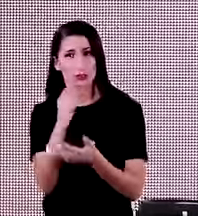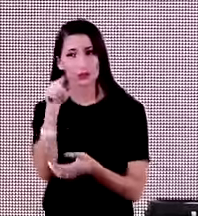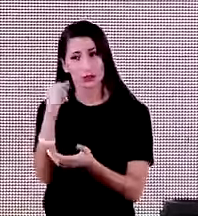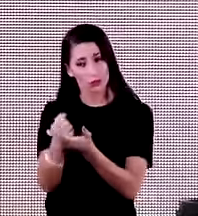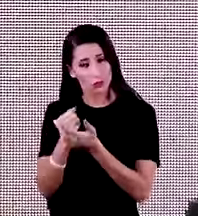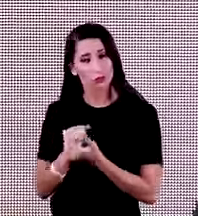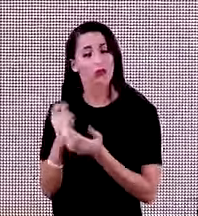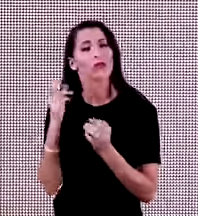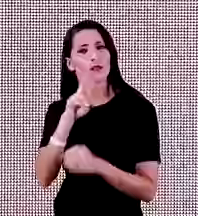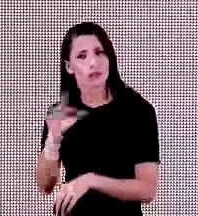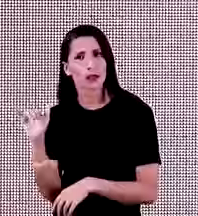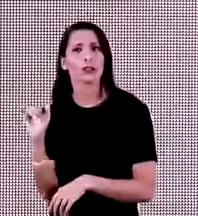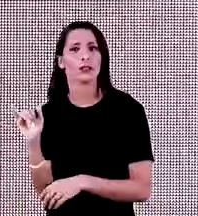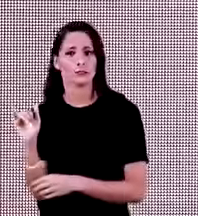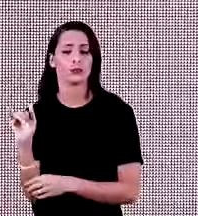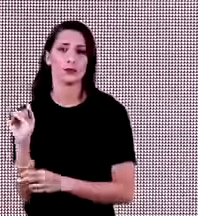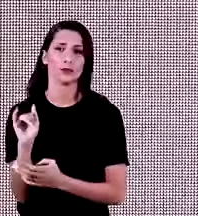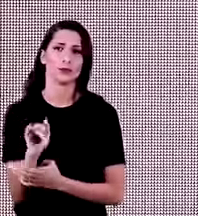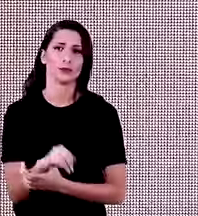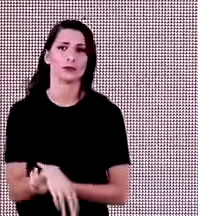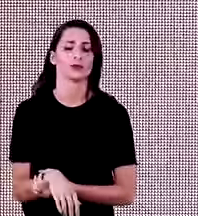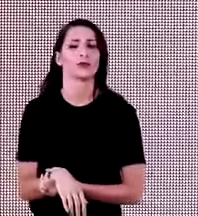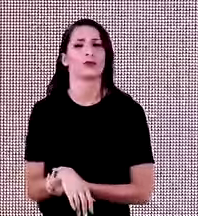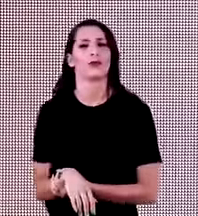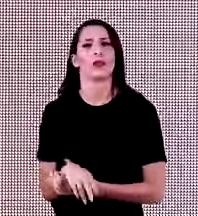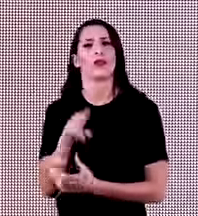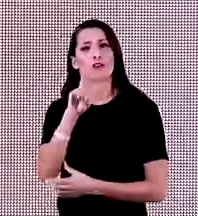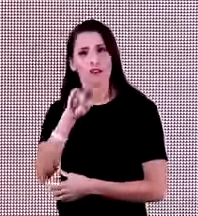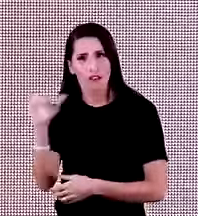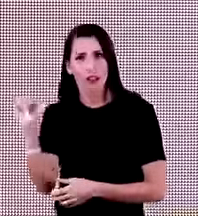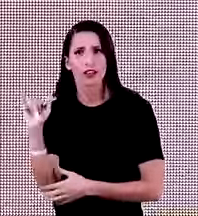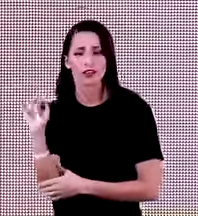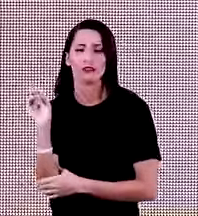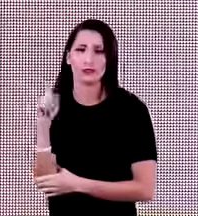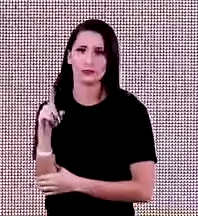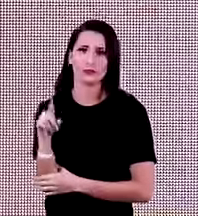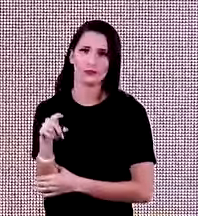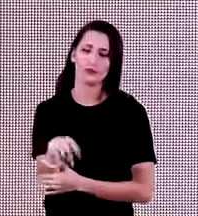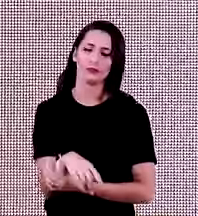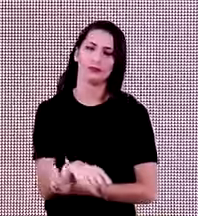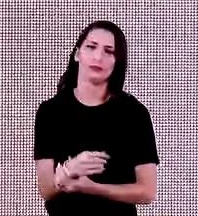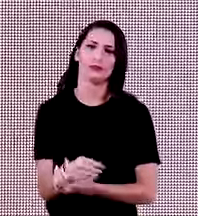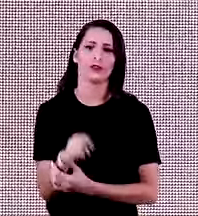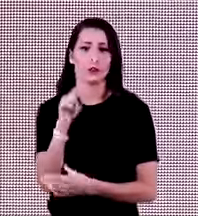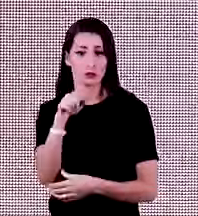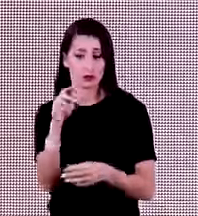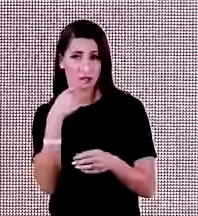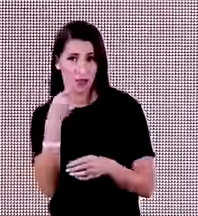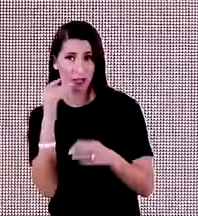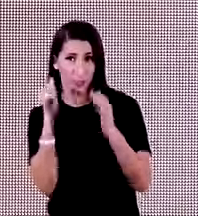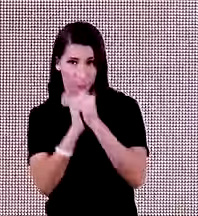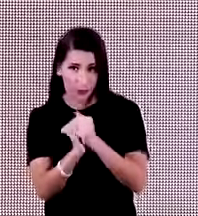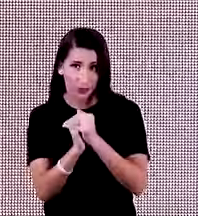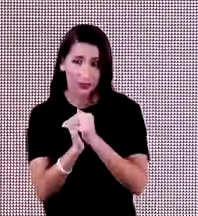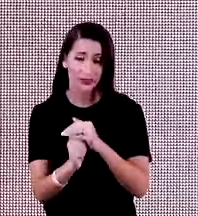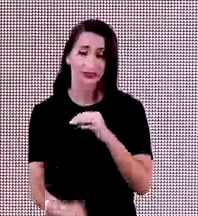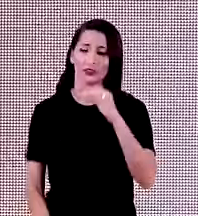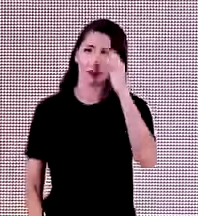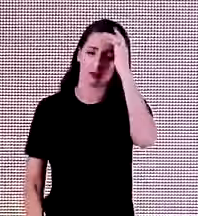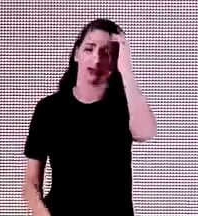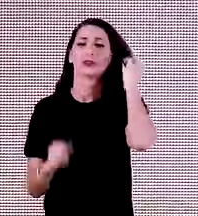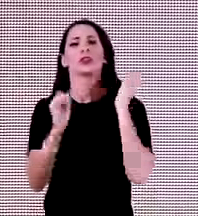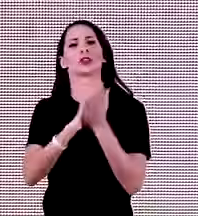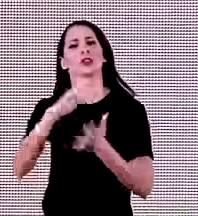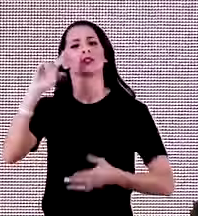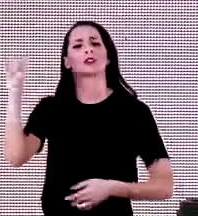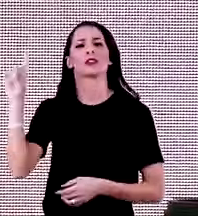ajudar. Vai ou não vai? Ó, estão pegando. Vai ou não vai, gente? Vocês vão dizer amém? Amém. Amém, glória a Deus.